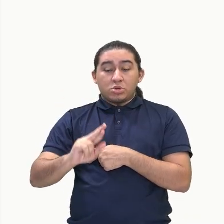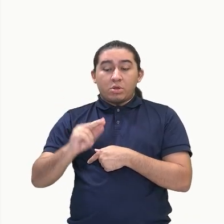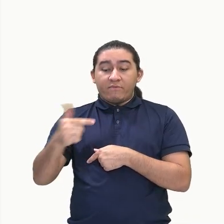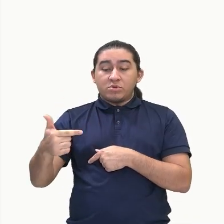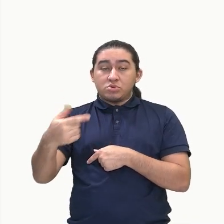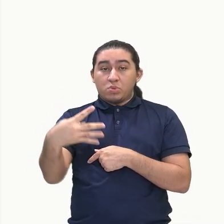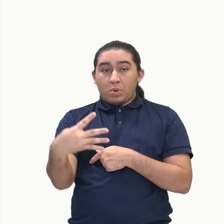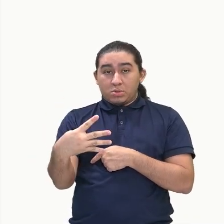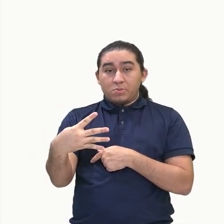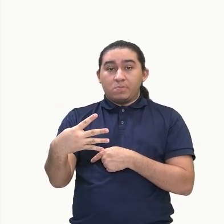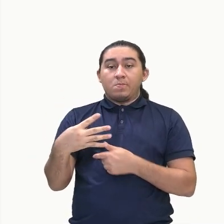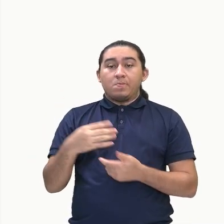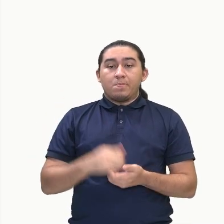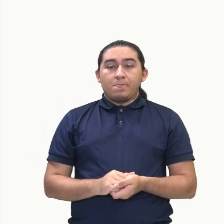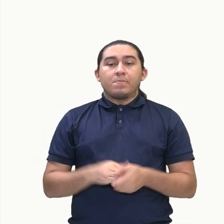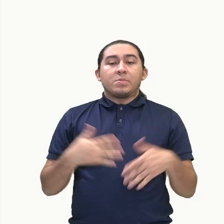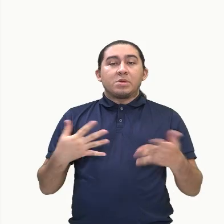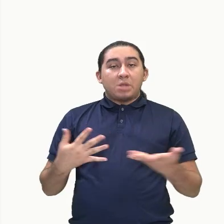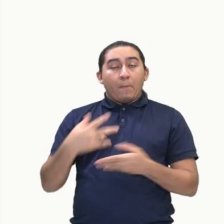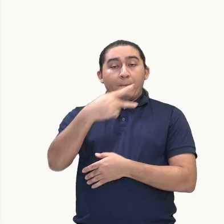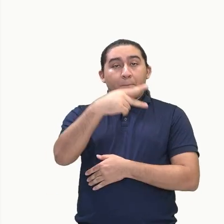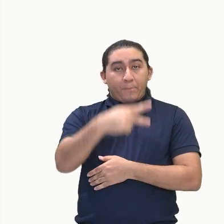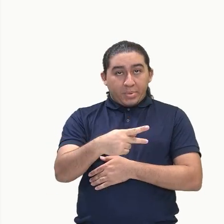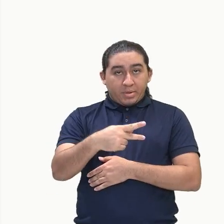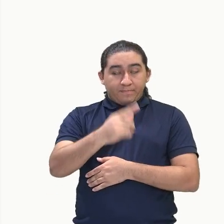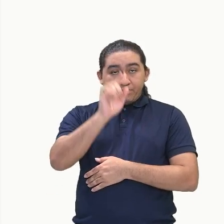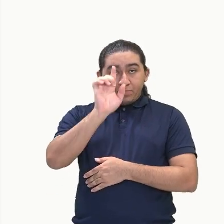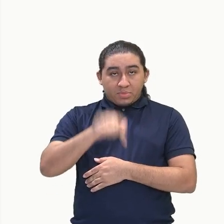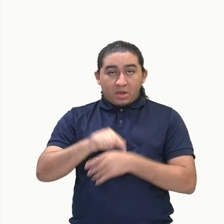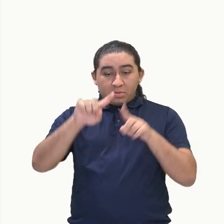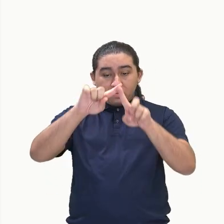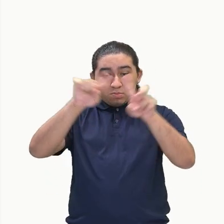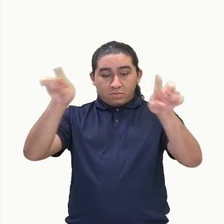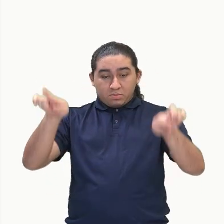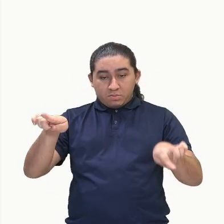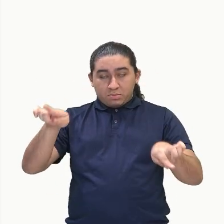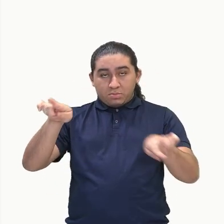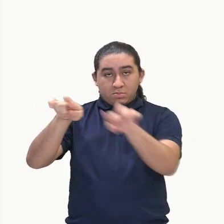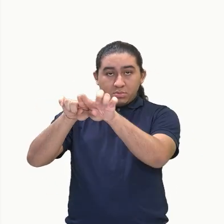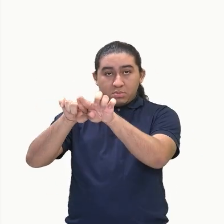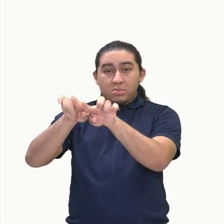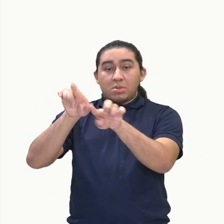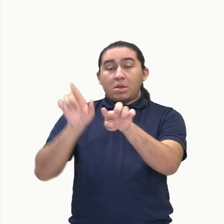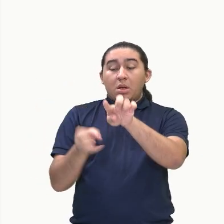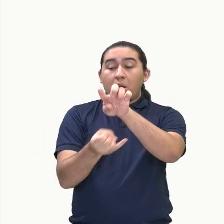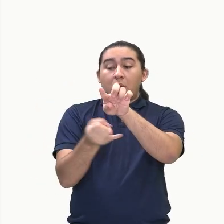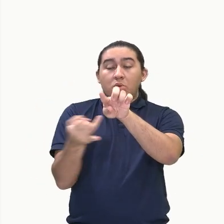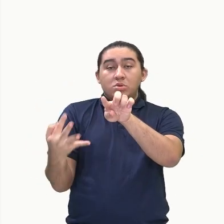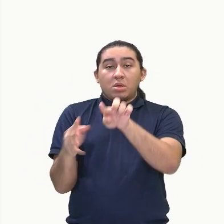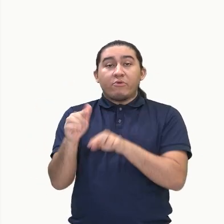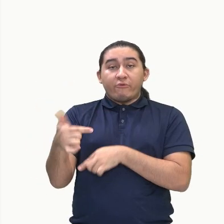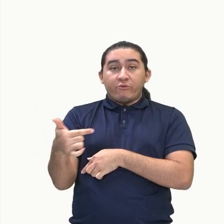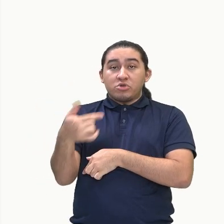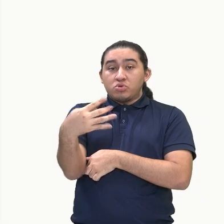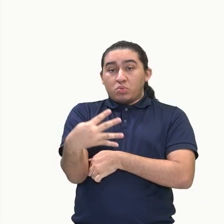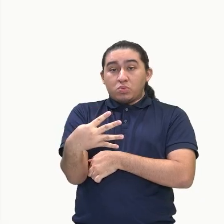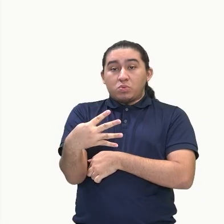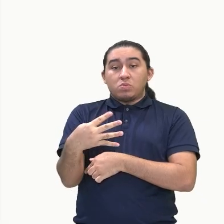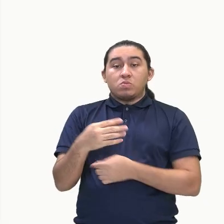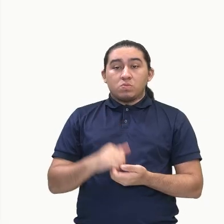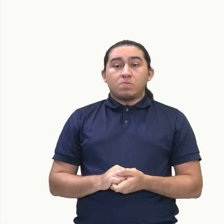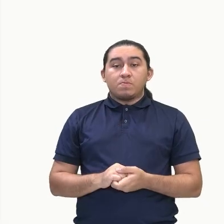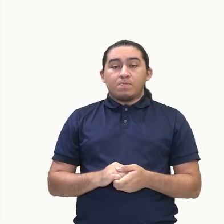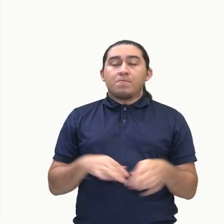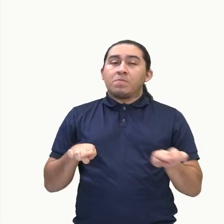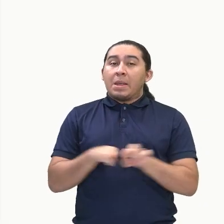24. Então, o perímetro do triângulo é 24. Uma coisa que é